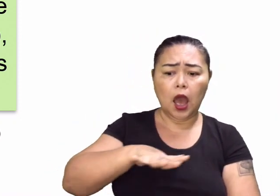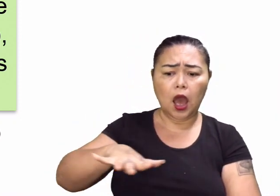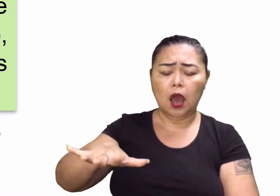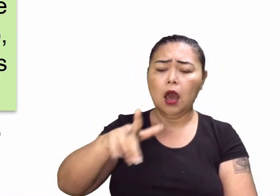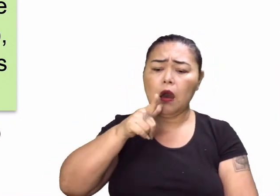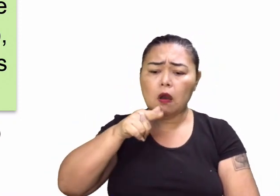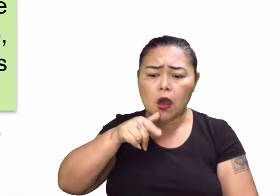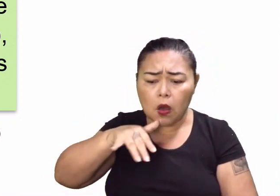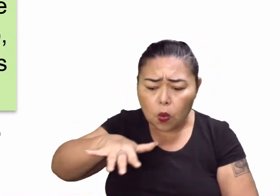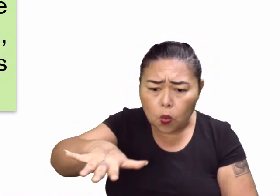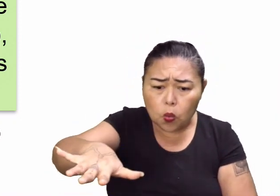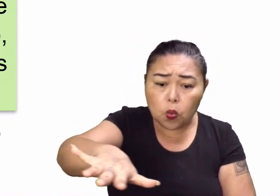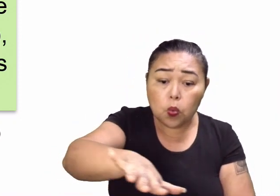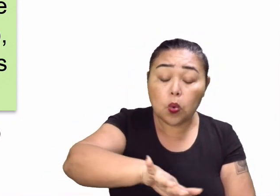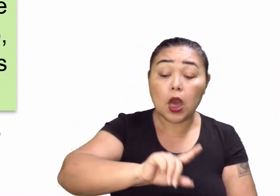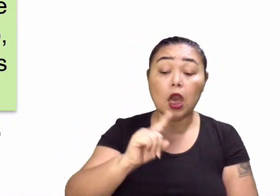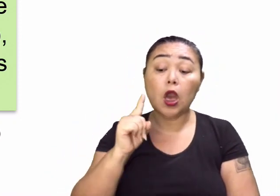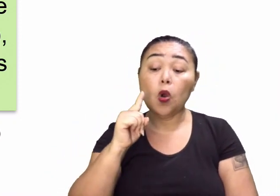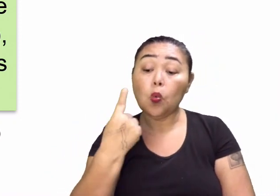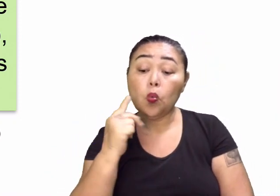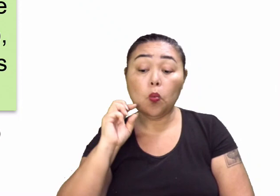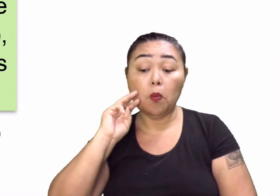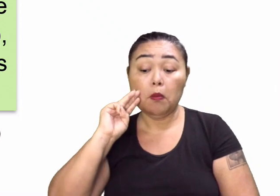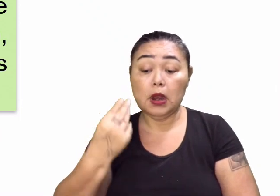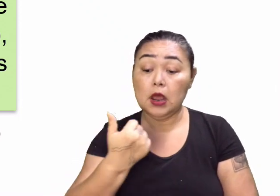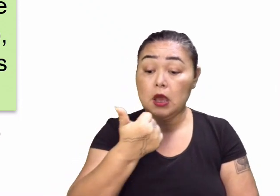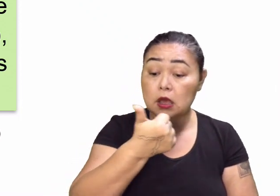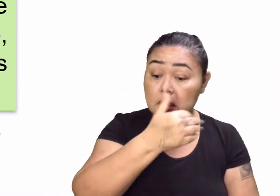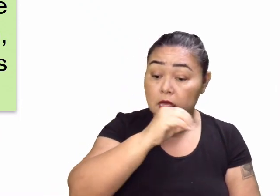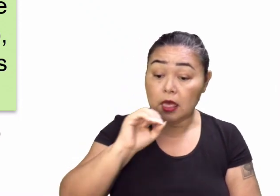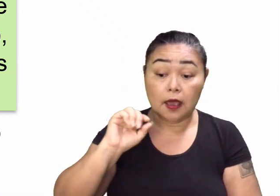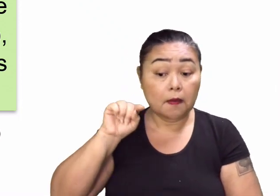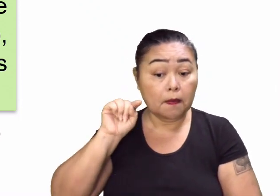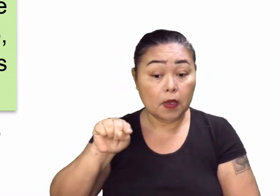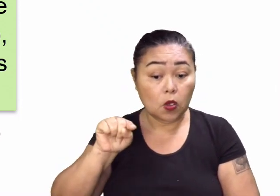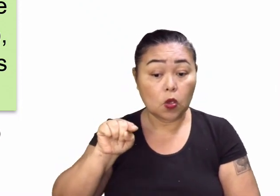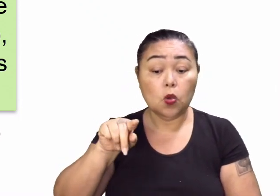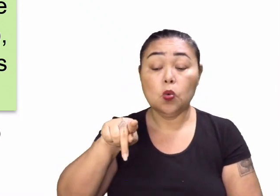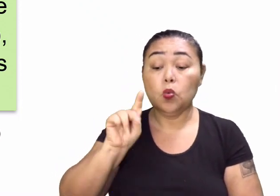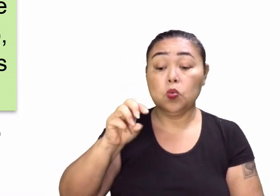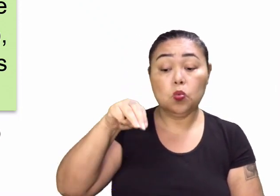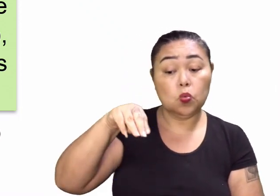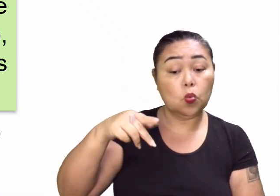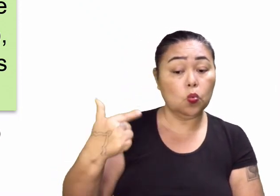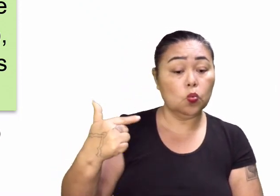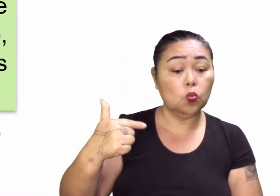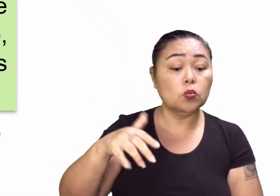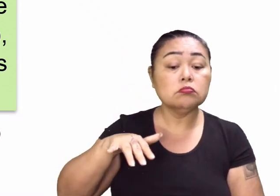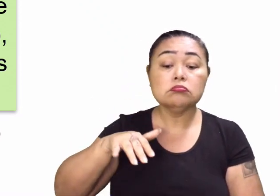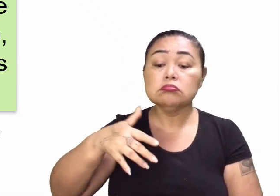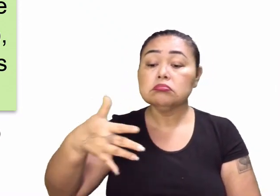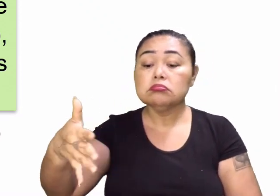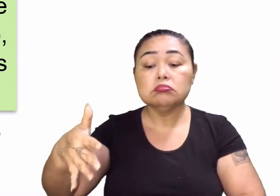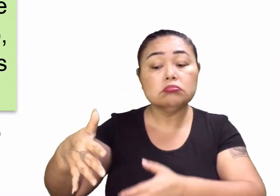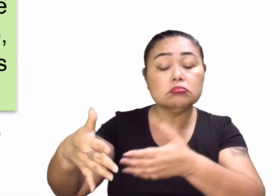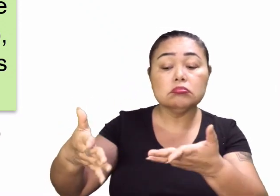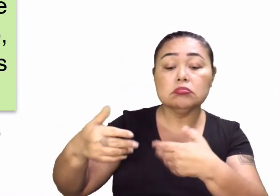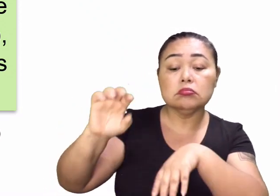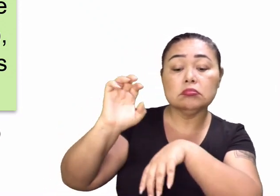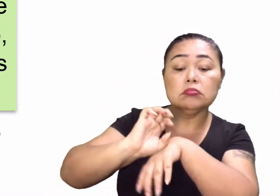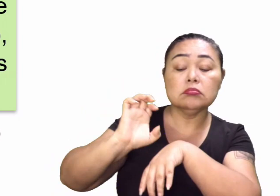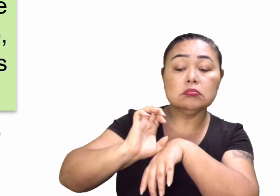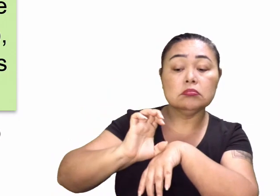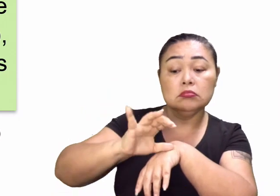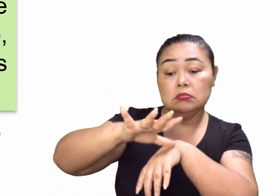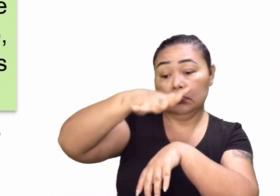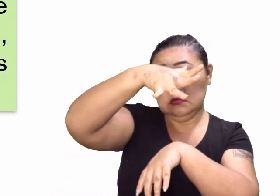de 1.100.000 quilômetros quadrados. É muito grande, hein? Grande. E abrange áreas dos